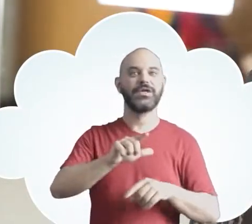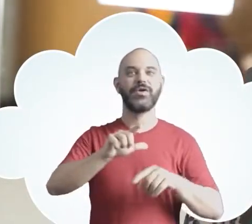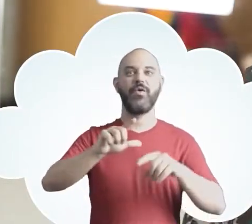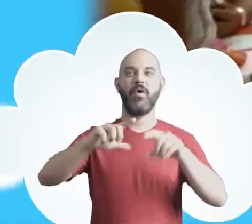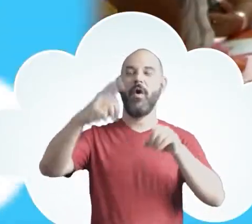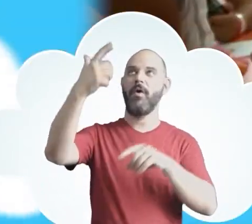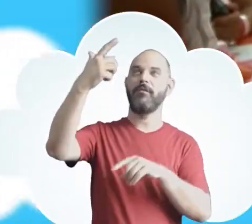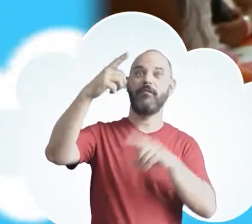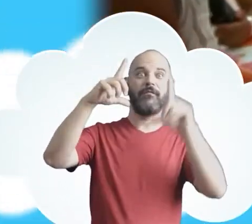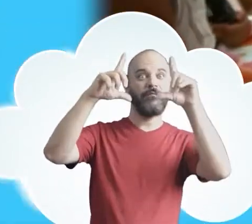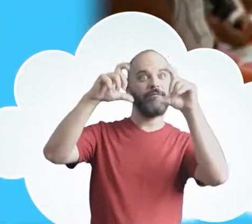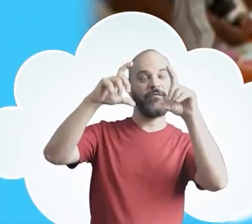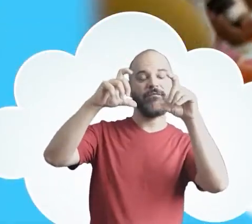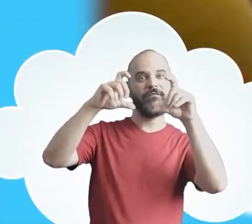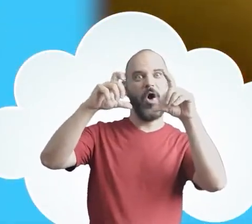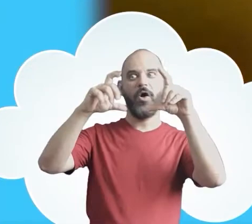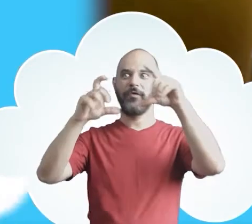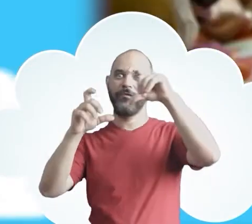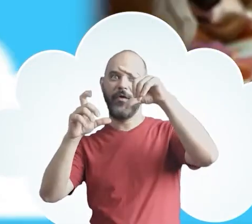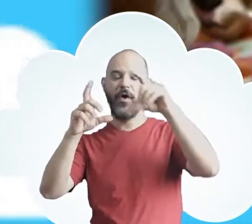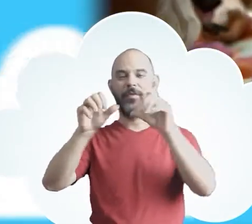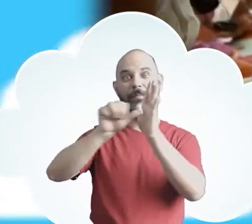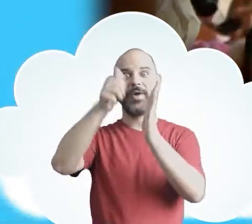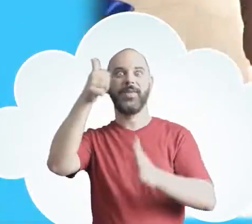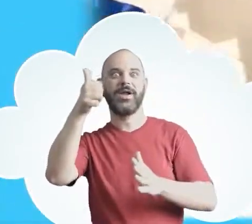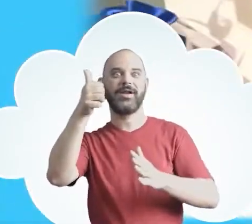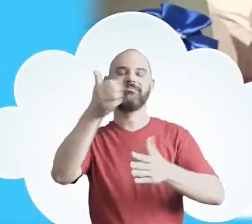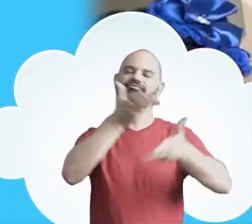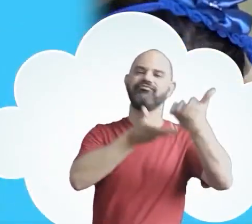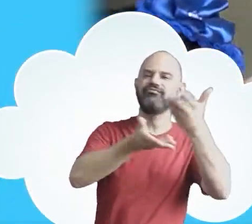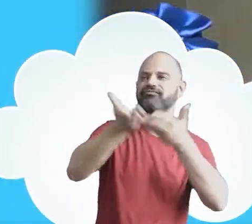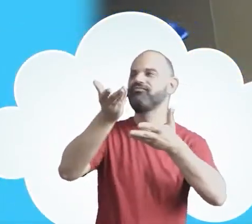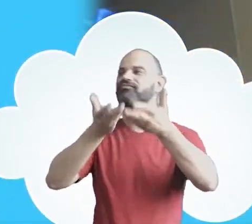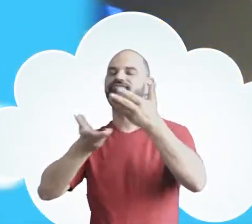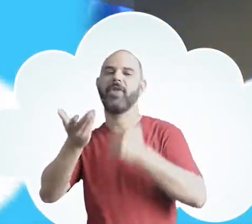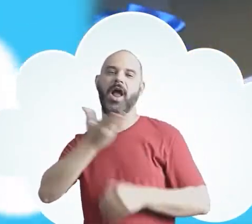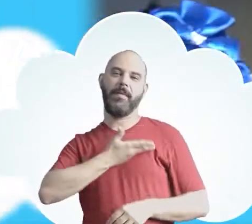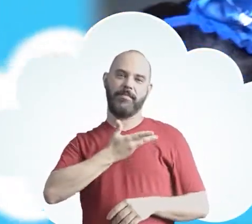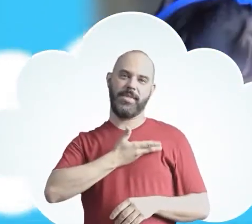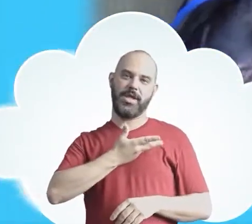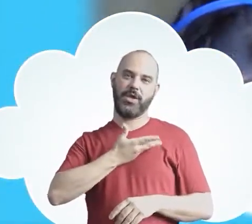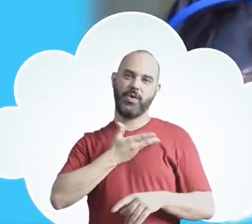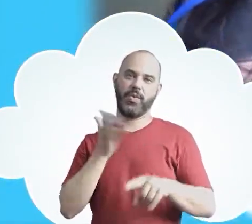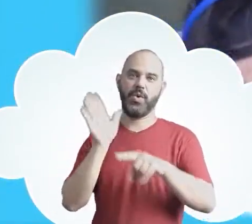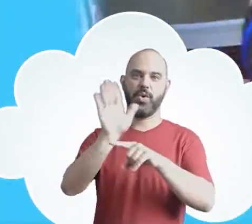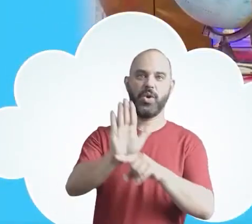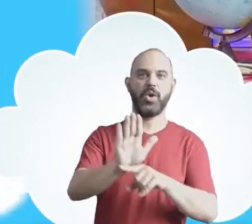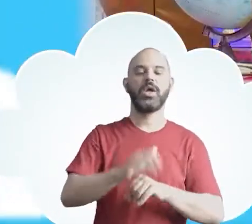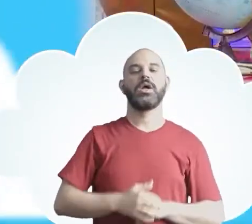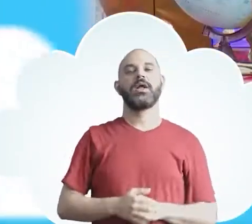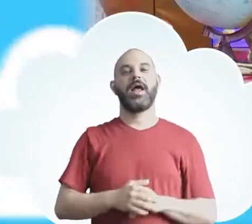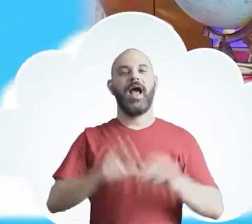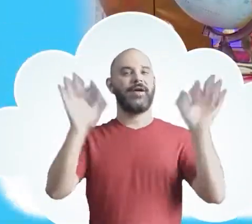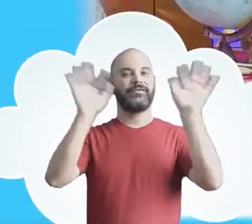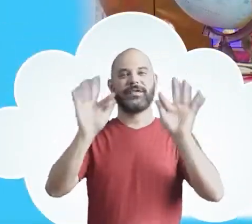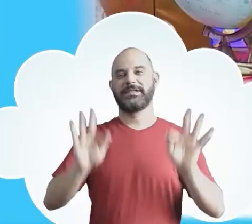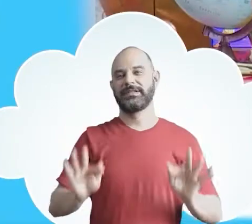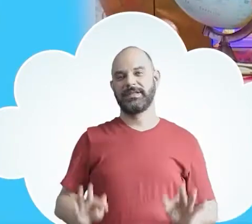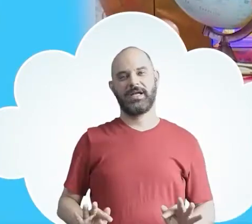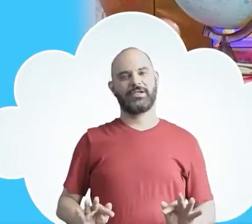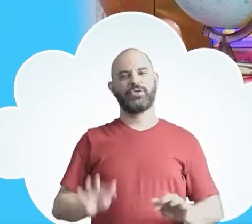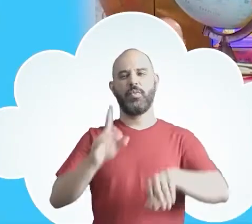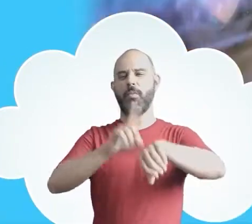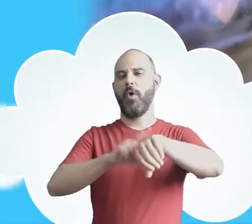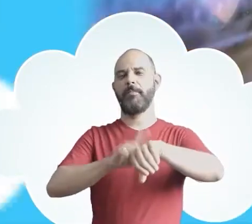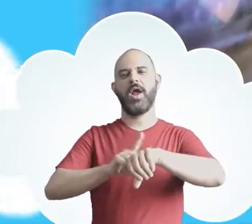sua foto e a alegria ao interagir com seus colegas e colaboradores. A felicidade tornou